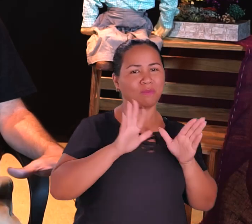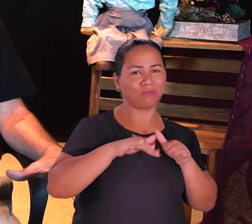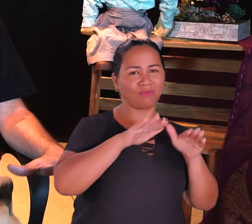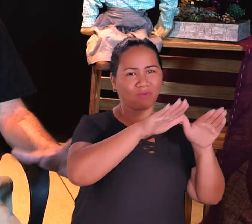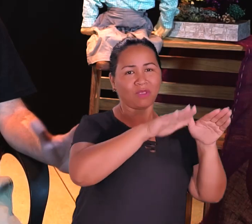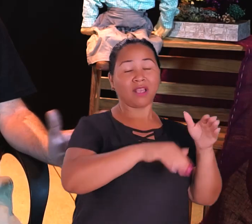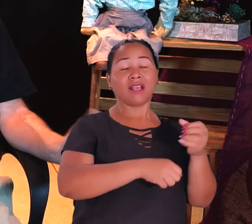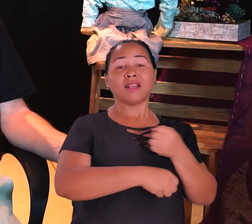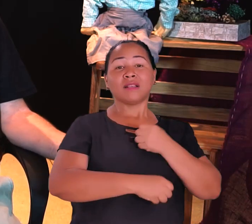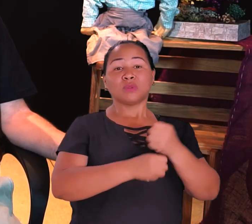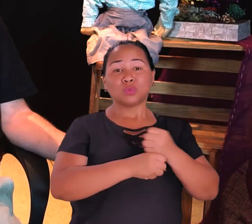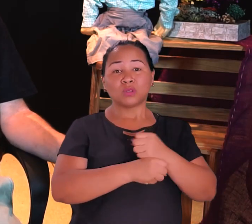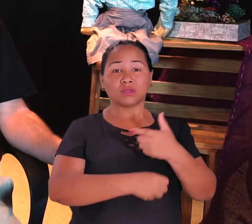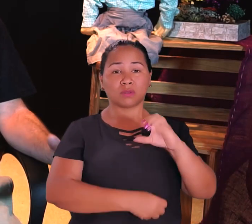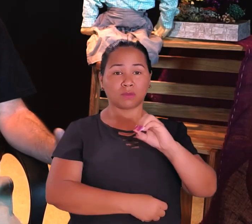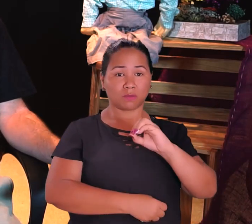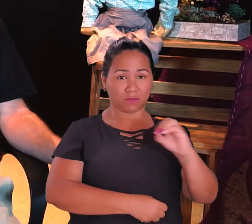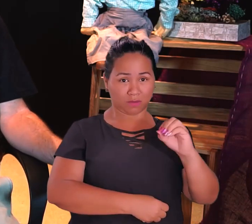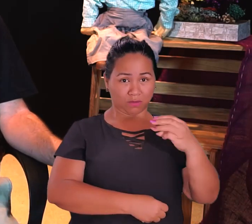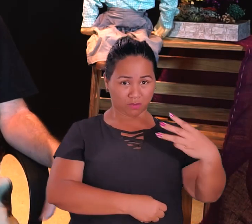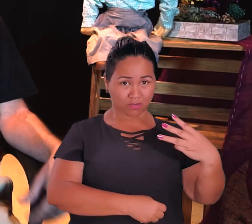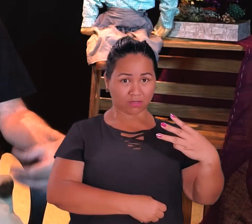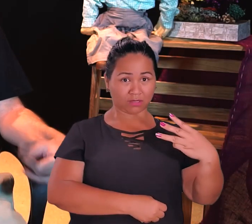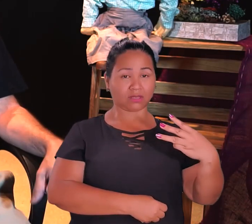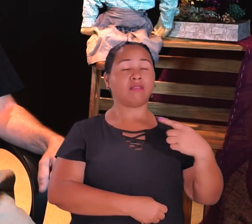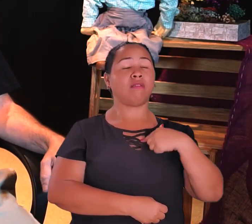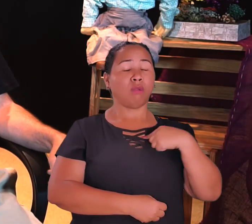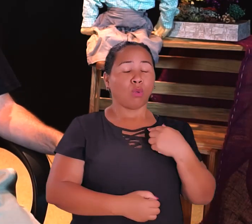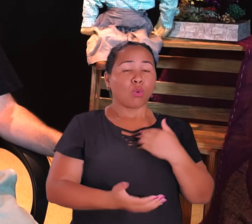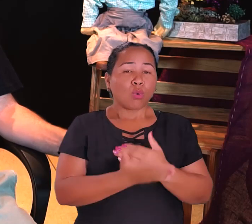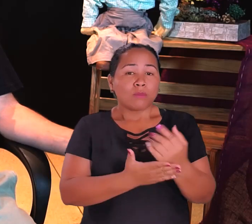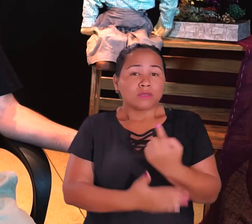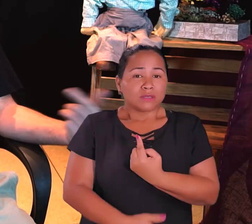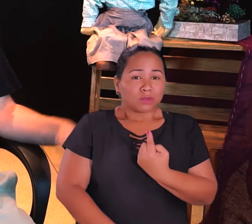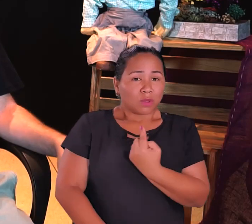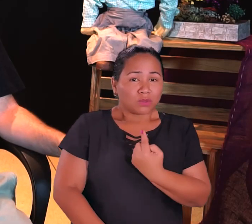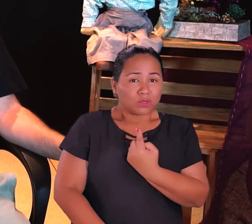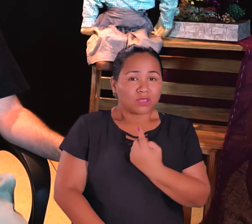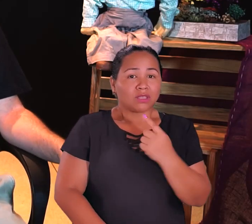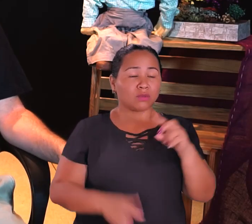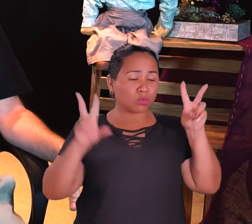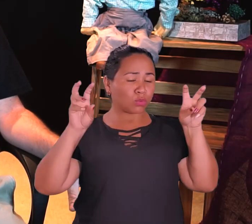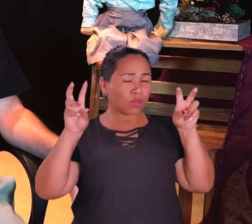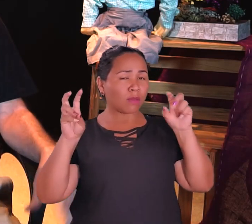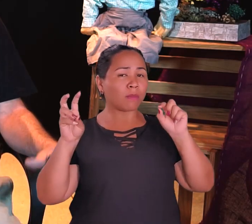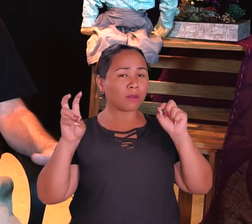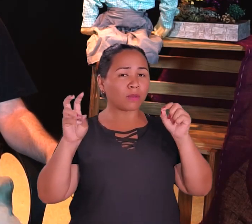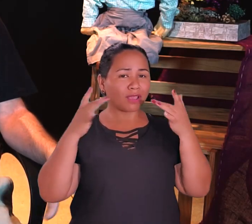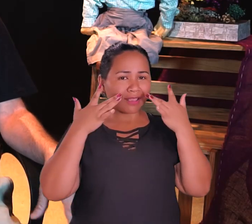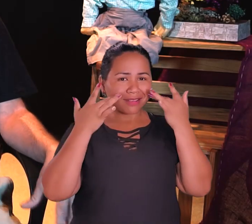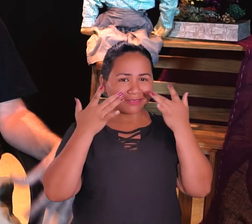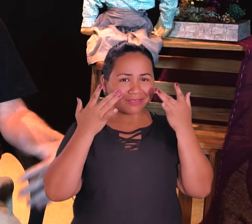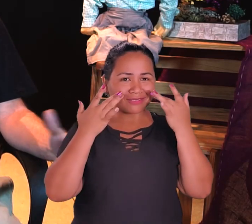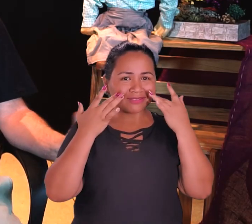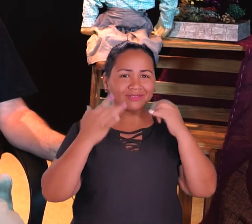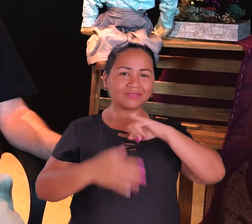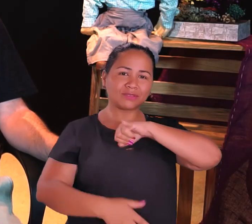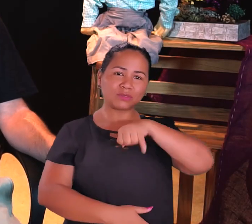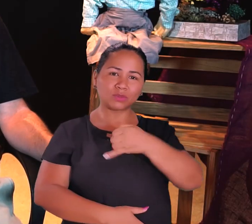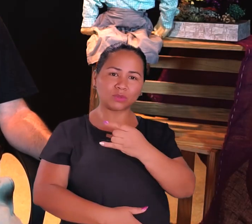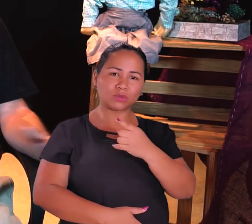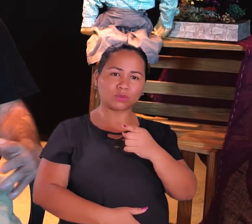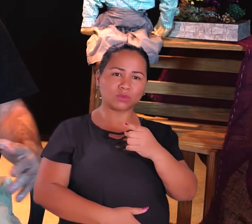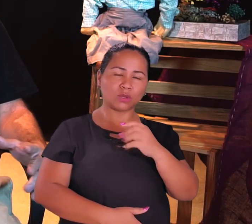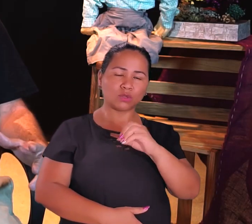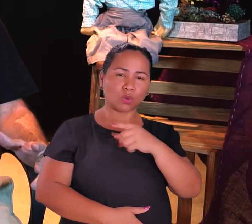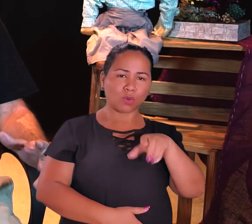eu saí com um espetáculo solo. Eu comecei a montar João e Pé de Feijão ainda dentro do Bagagem. E nós fizemos as primeiras